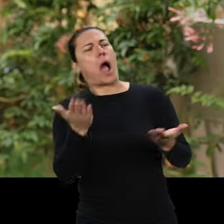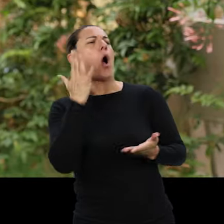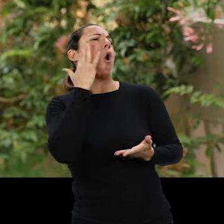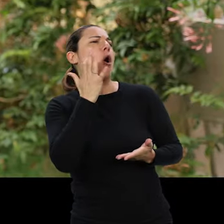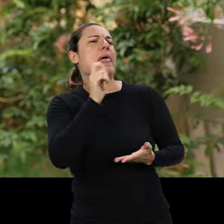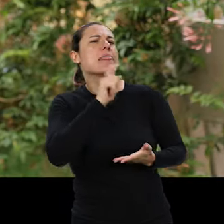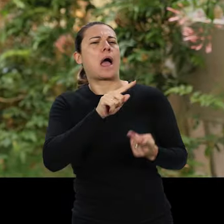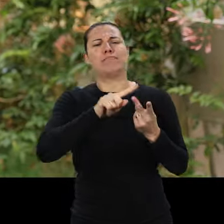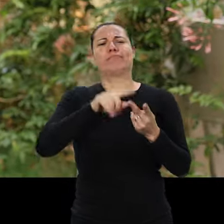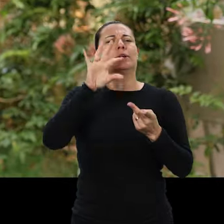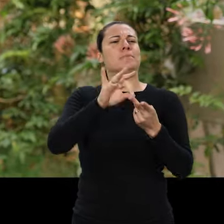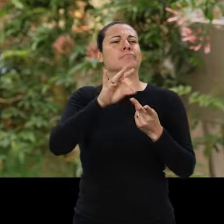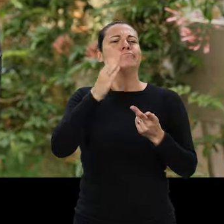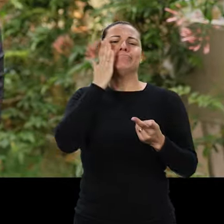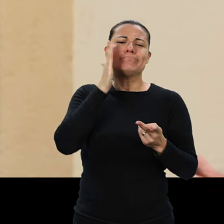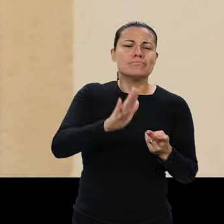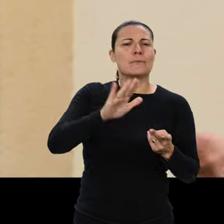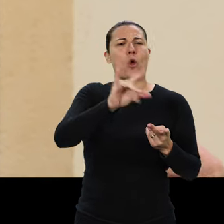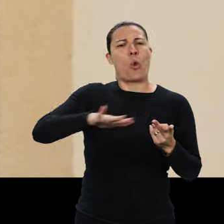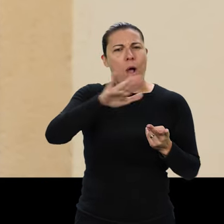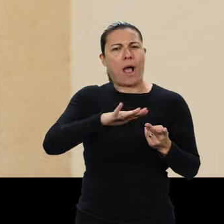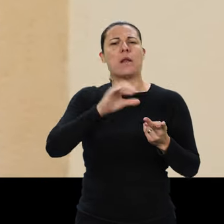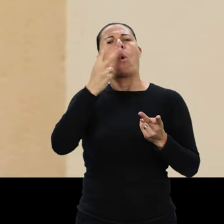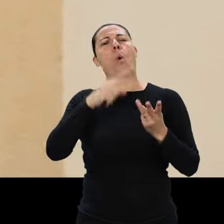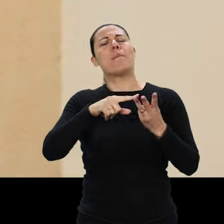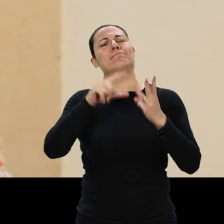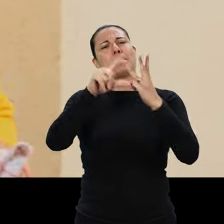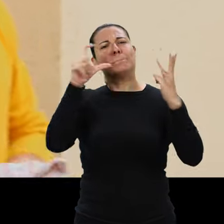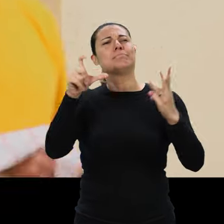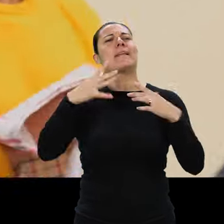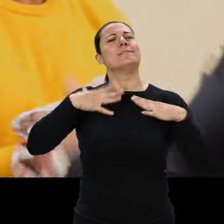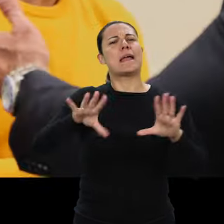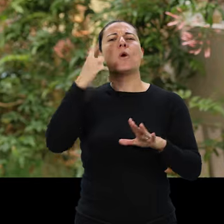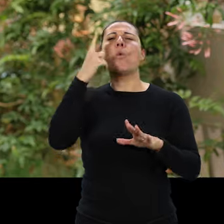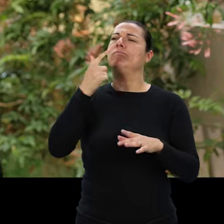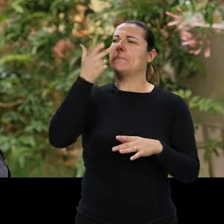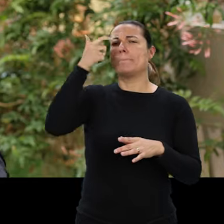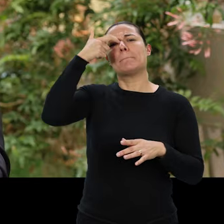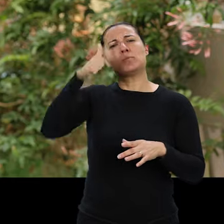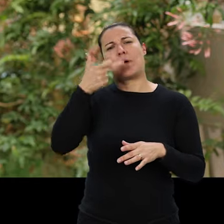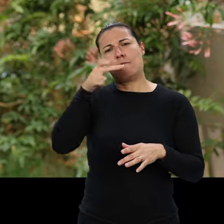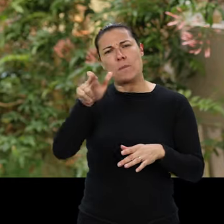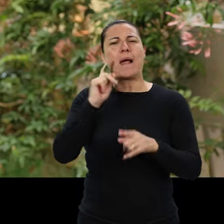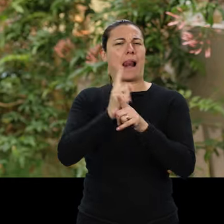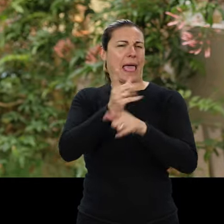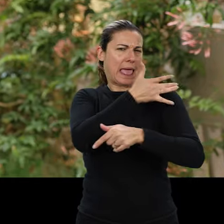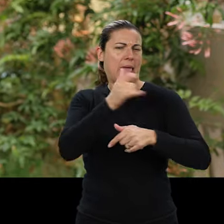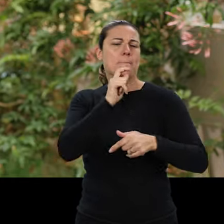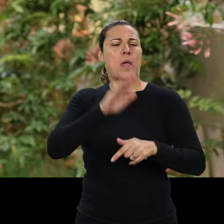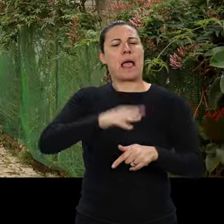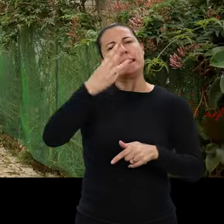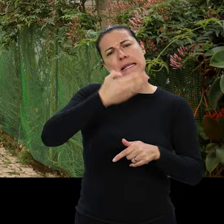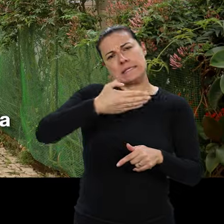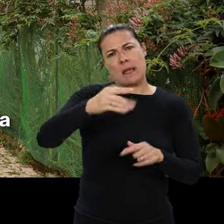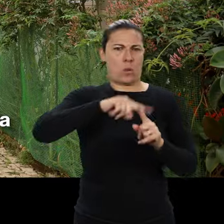mas quem diz um hotel diz um alojamento local. Ou então um apartamento de férias para um reformado vilandês vir passar 3 semanas por